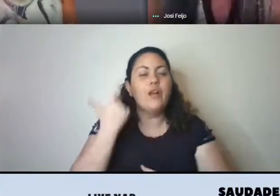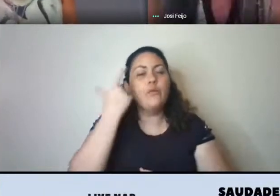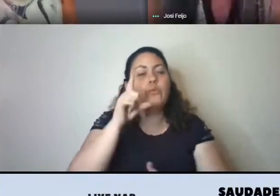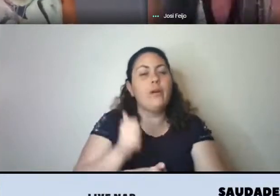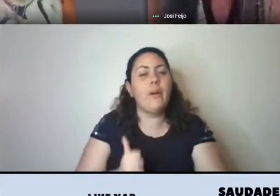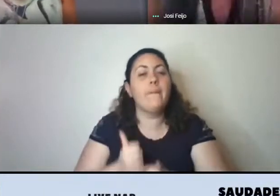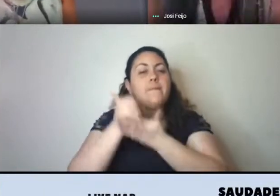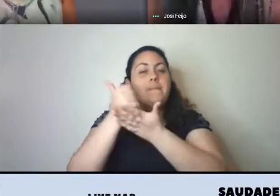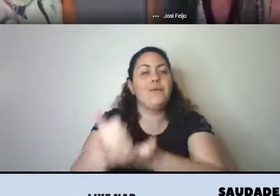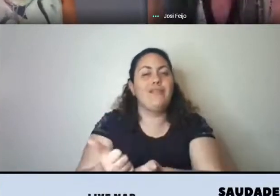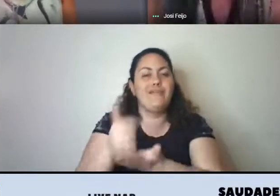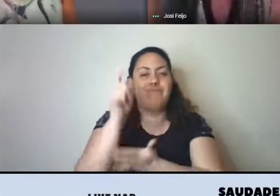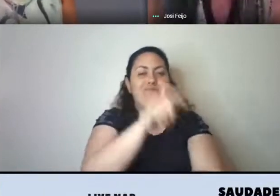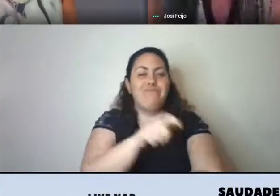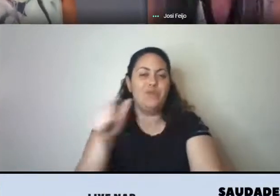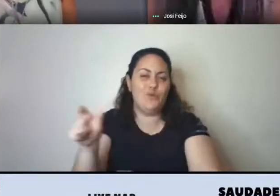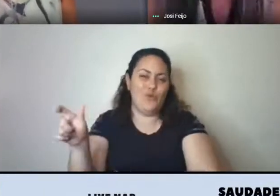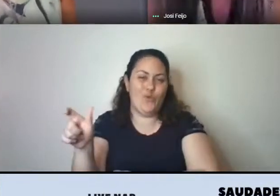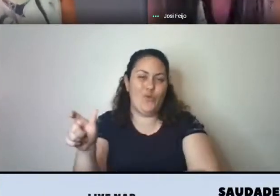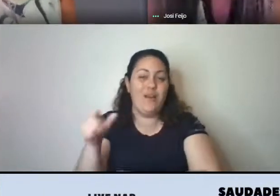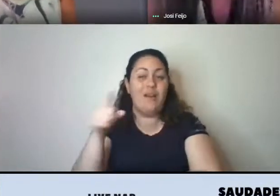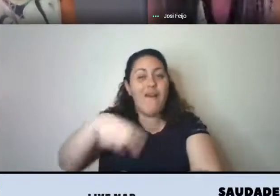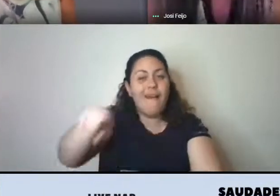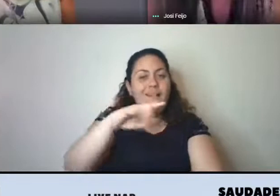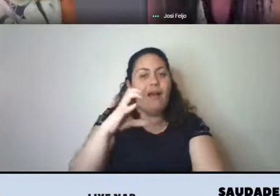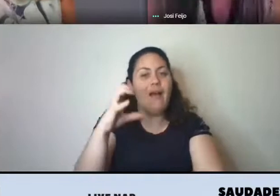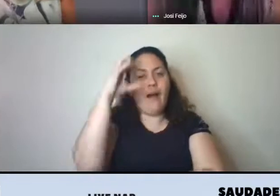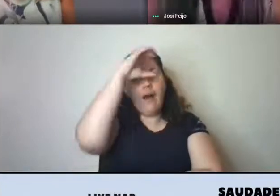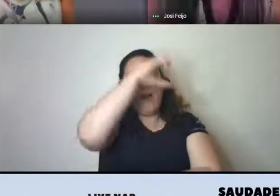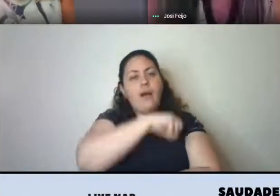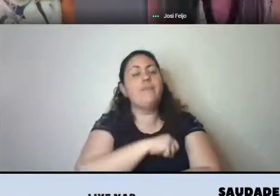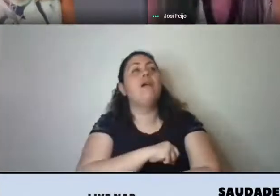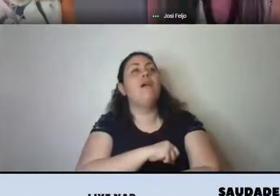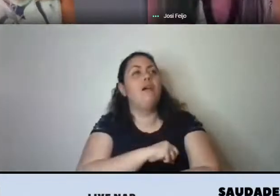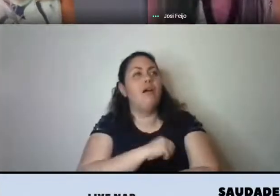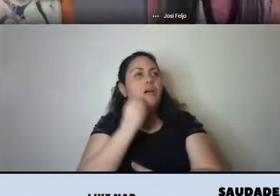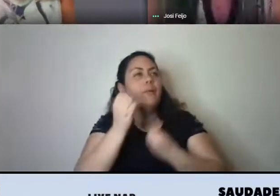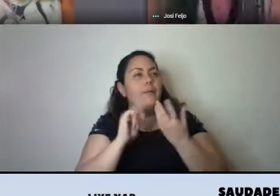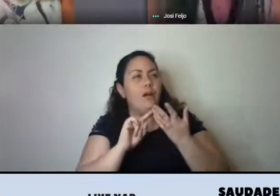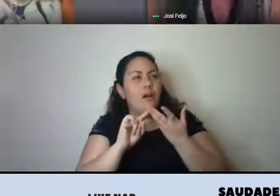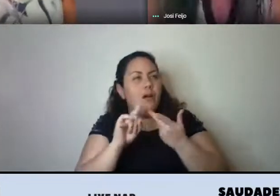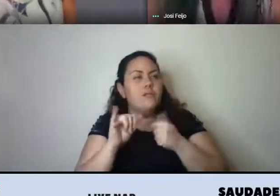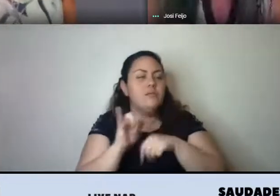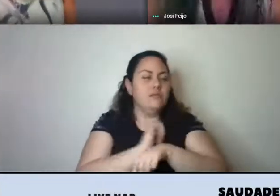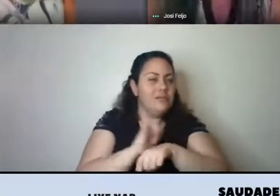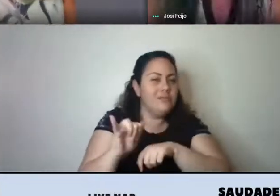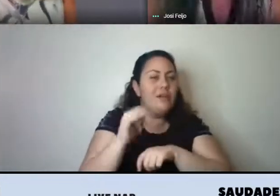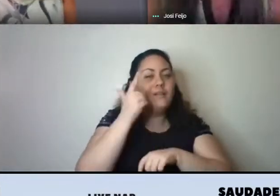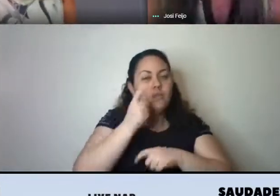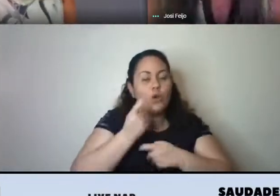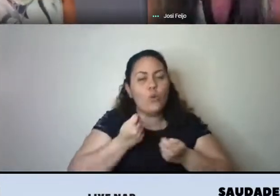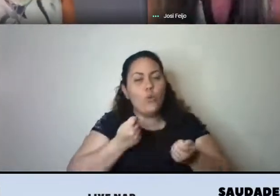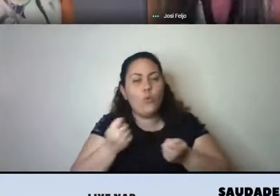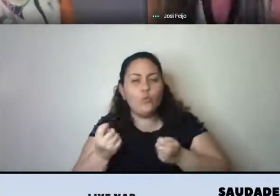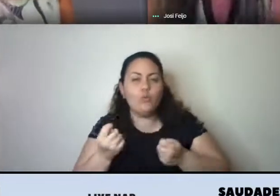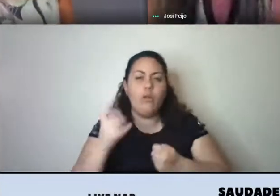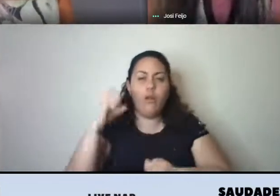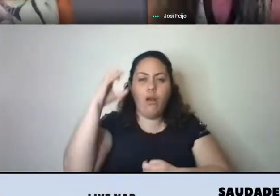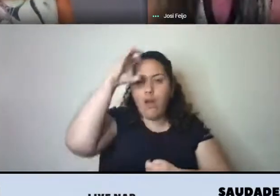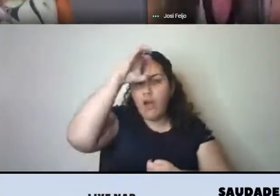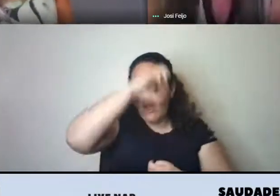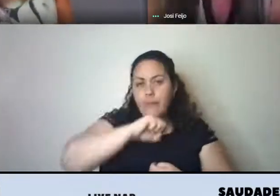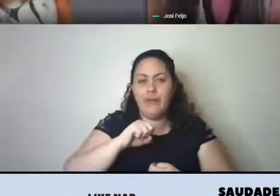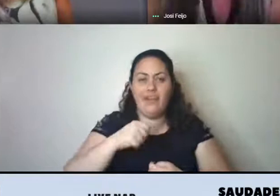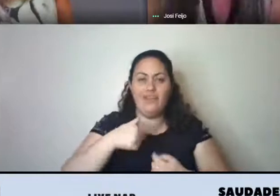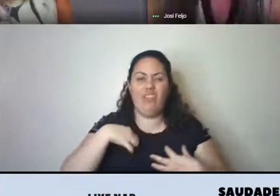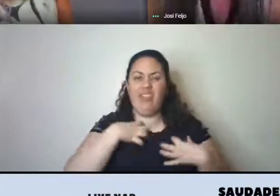instrumentalizar os sujeitos, para eles irem conseguindo dar conta desses sentimentos ruins, que sim, vão estar presentes